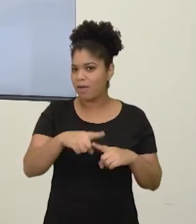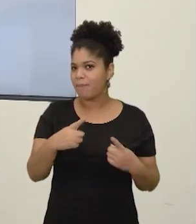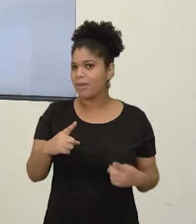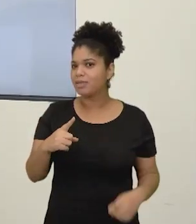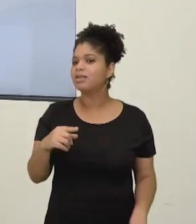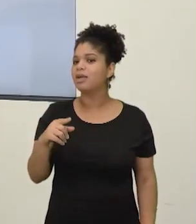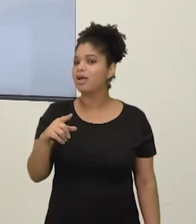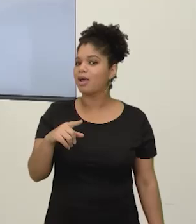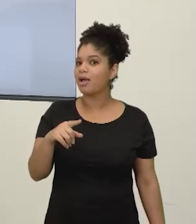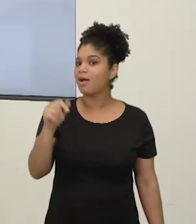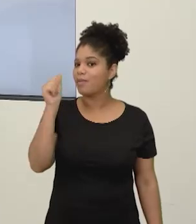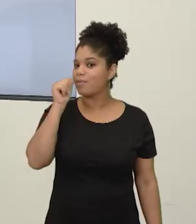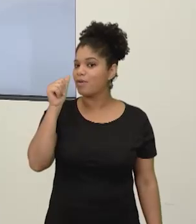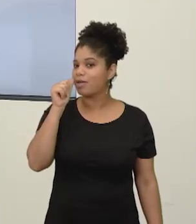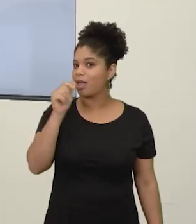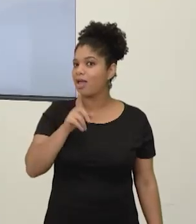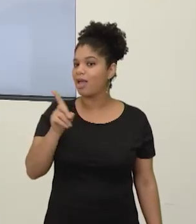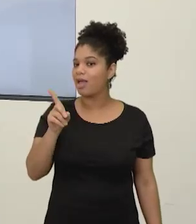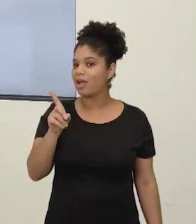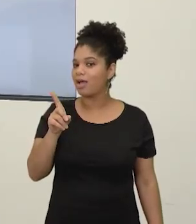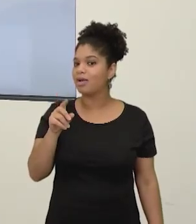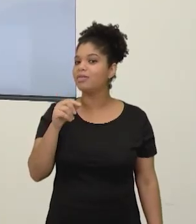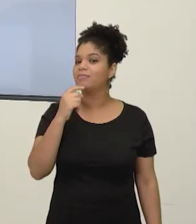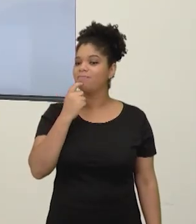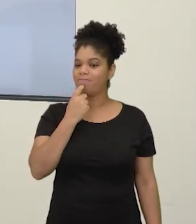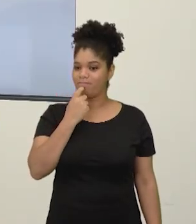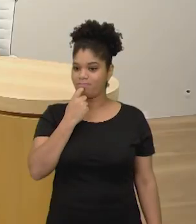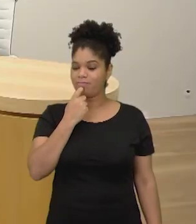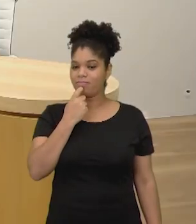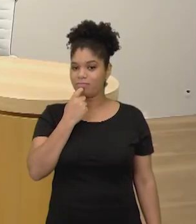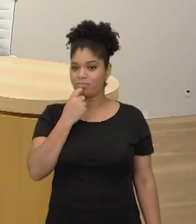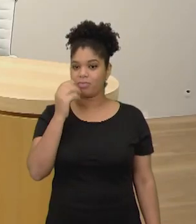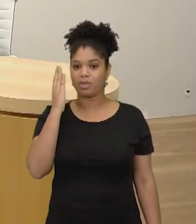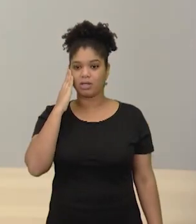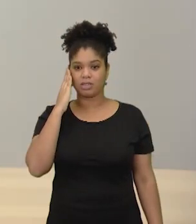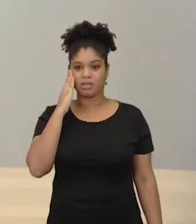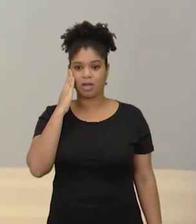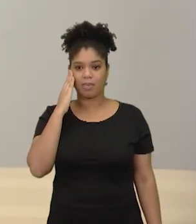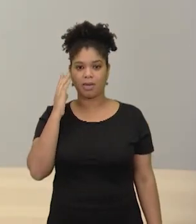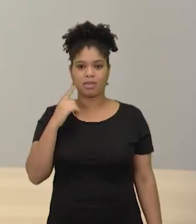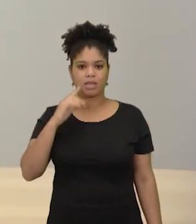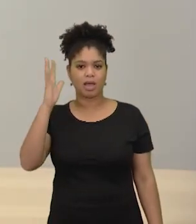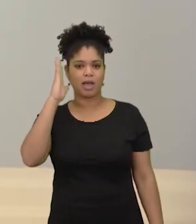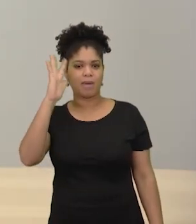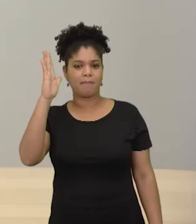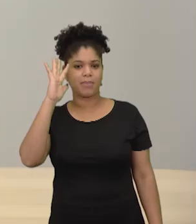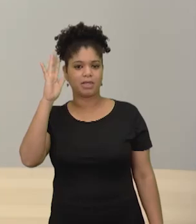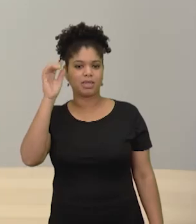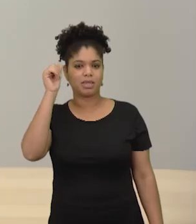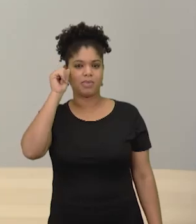acontecer com ela? A única coisa que eu consigo prever aqui é que ele vai ficar pensando o tempo inteiro